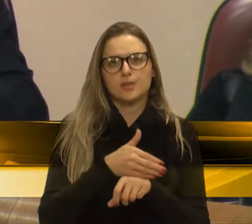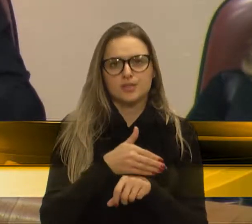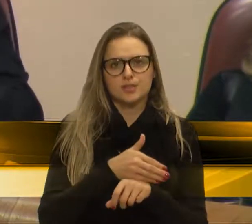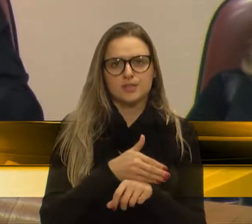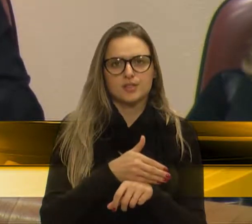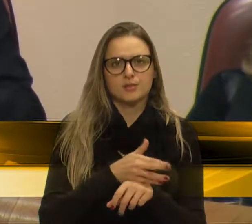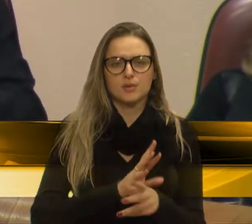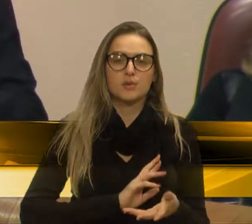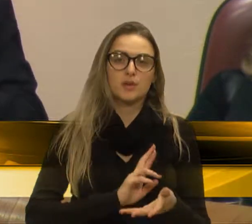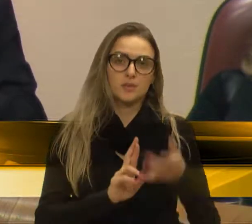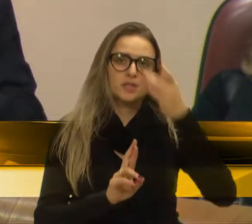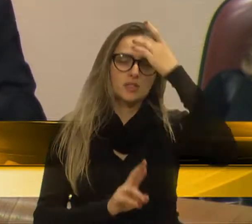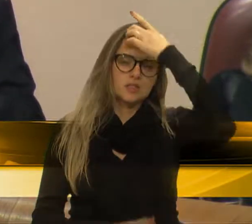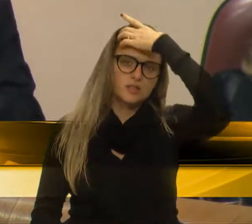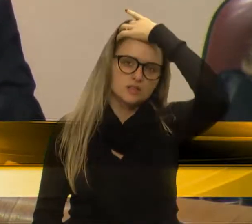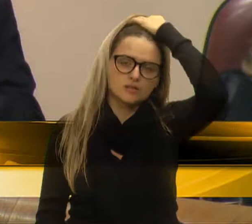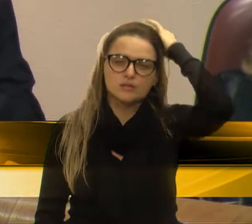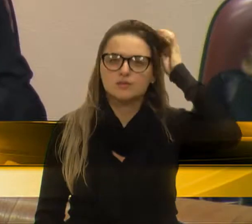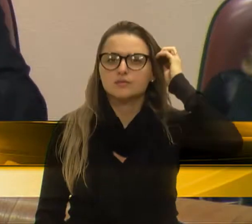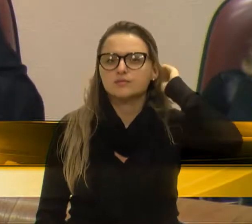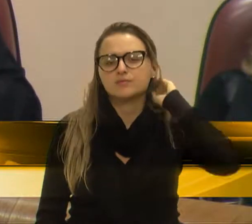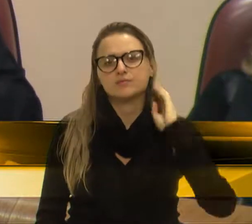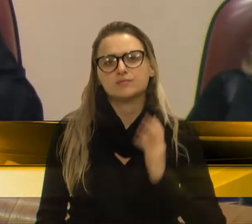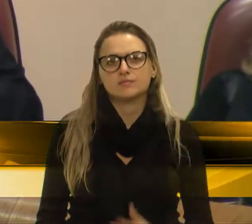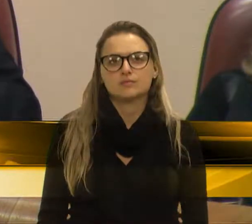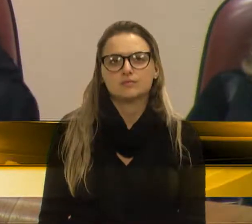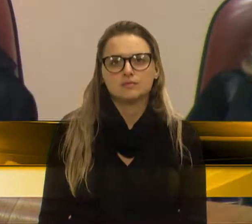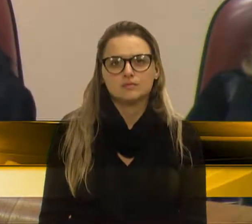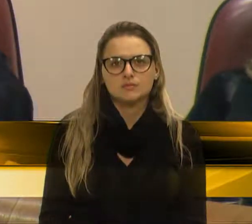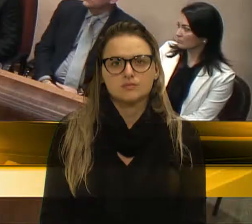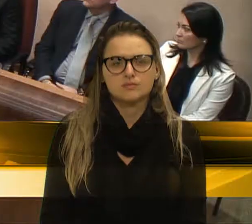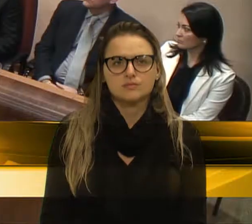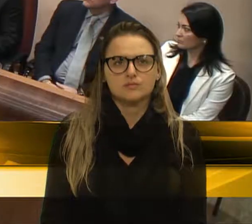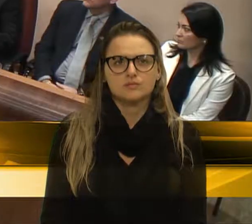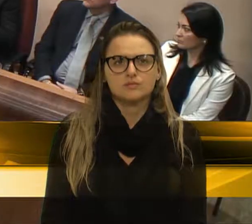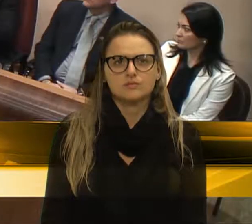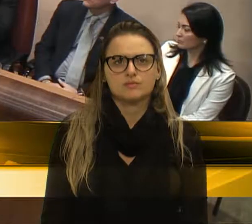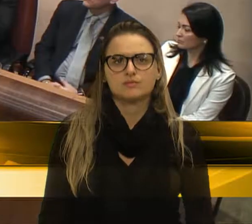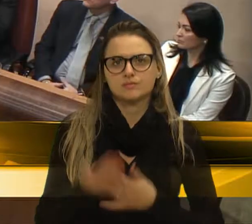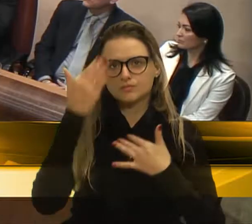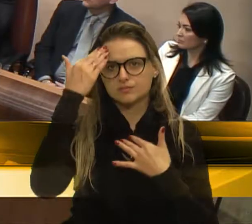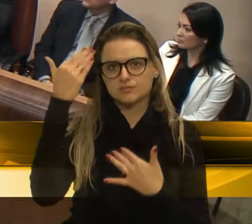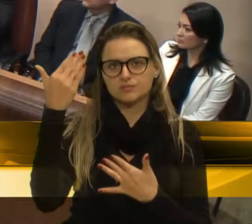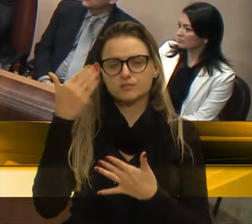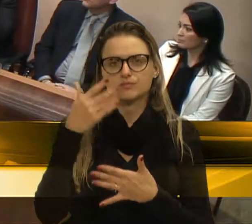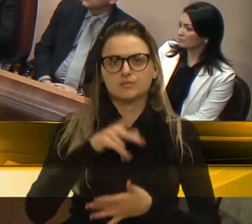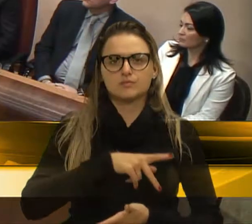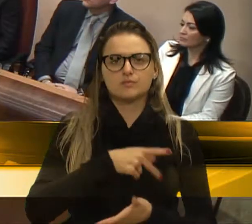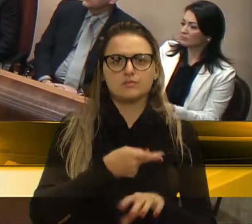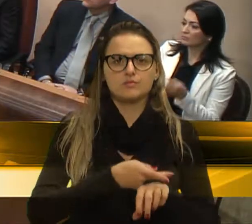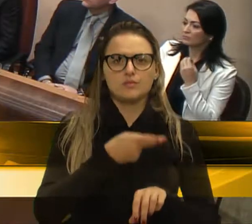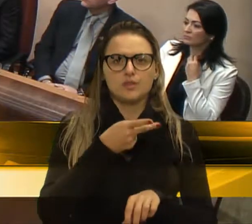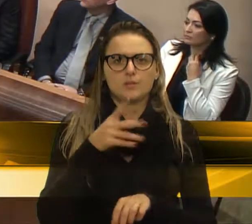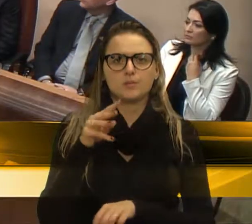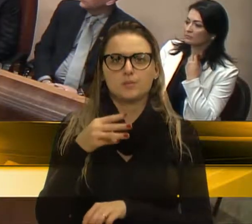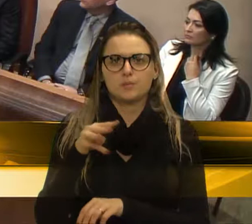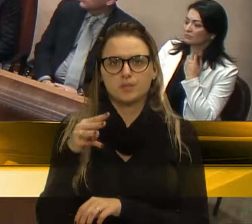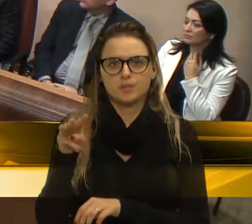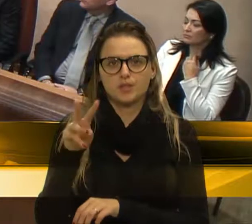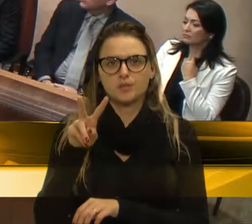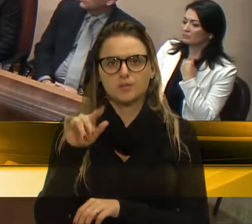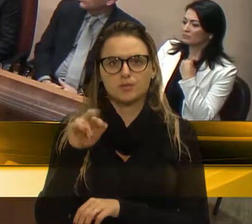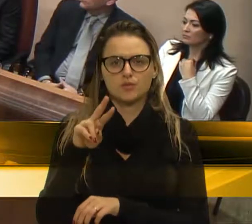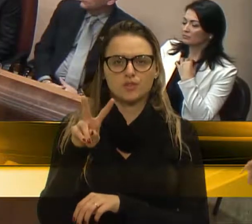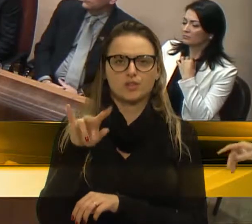simbolicamente a mesa dos trabalhos da sessão. Obrigado. O Prêmio Dr. Virvi Ramos de Saúde